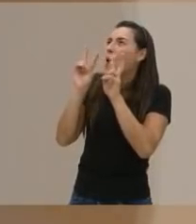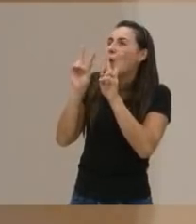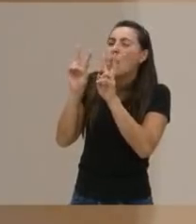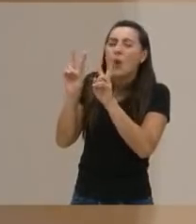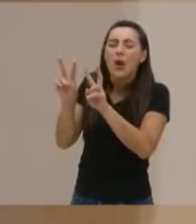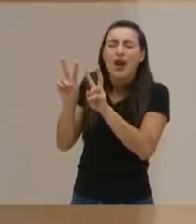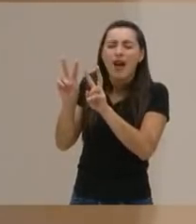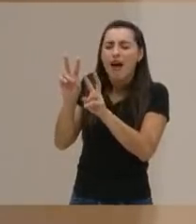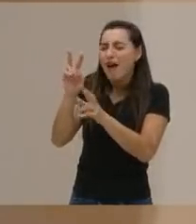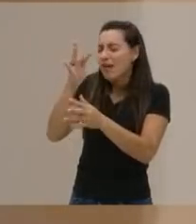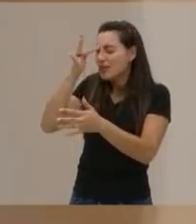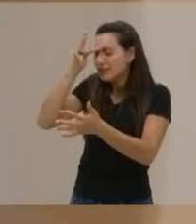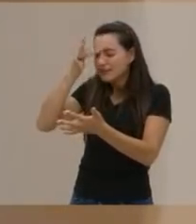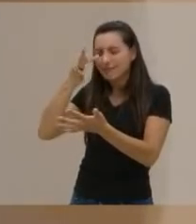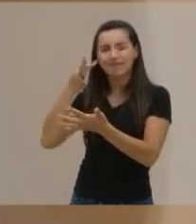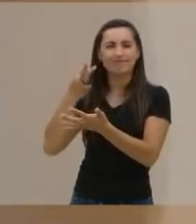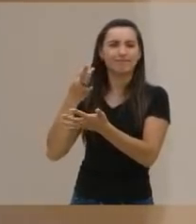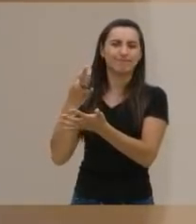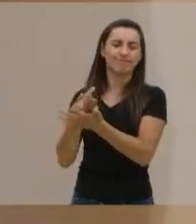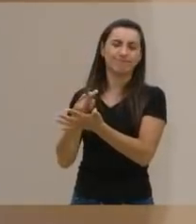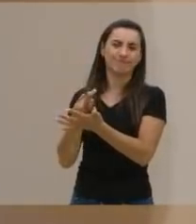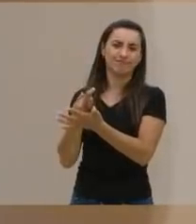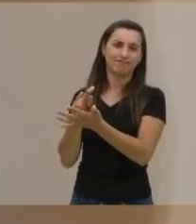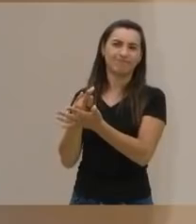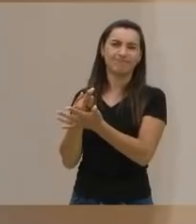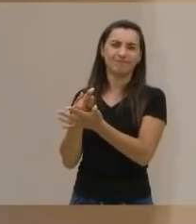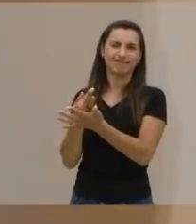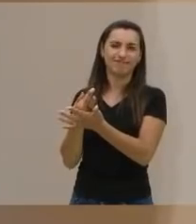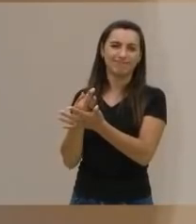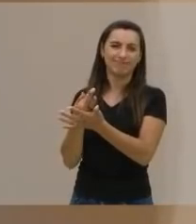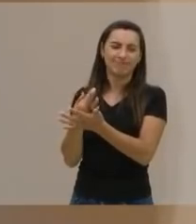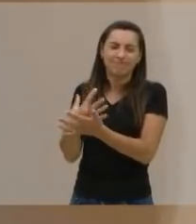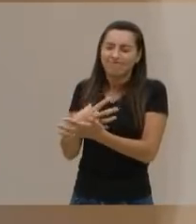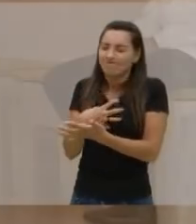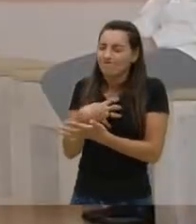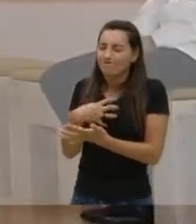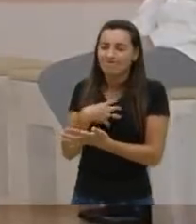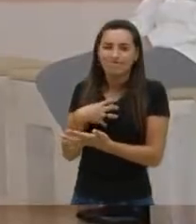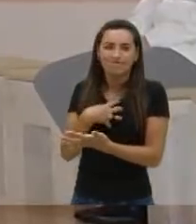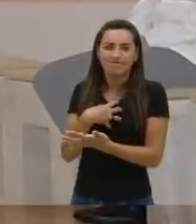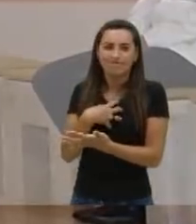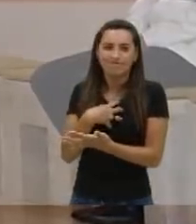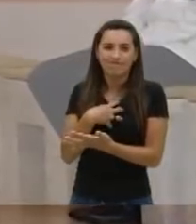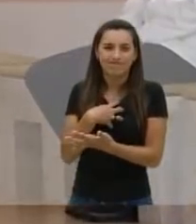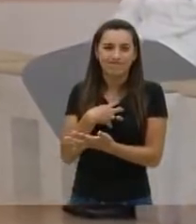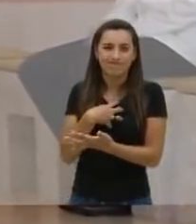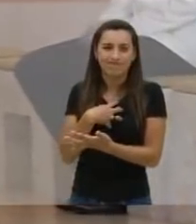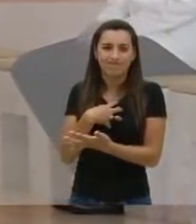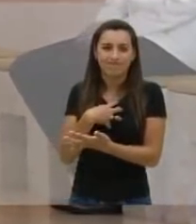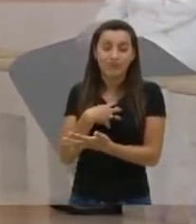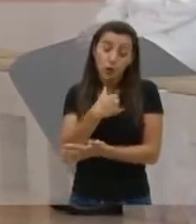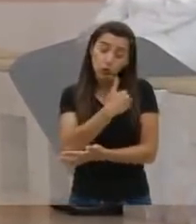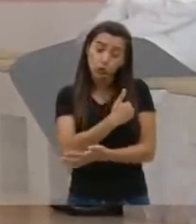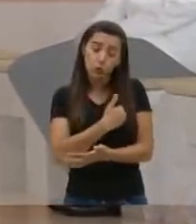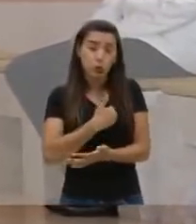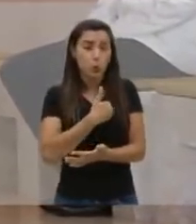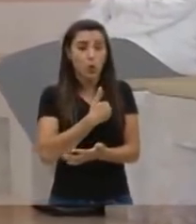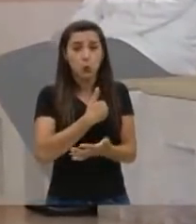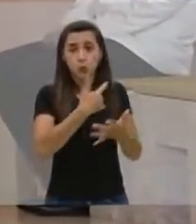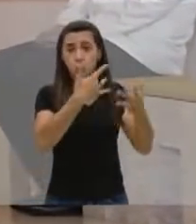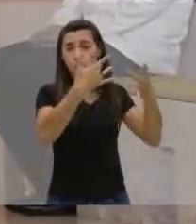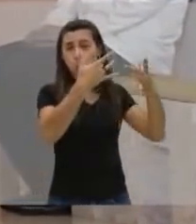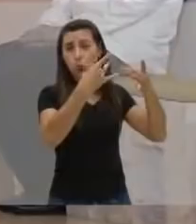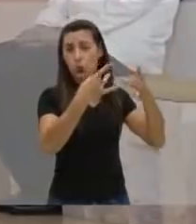olhos da fé, eu quero enxergar-te com os olhos da fé. João não dá mais detalhes, João